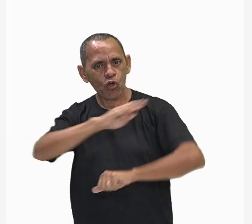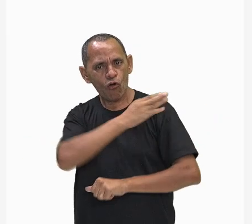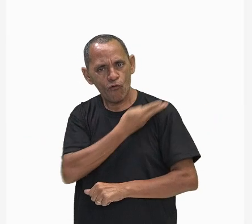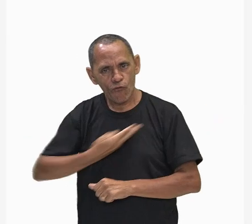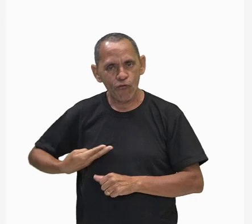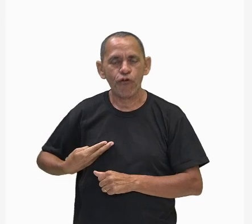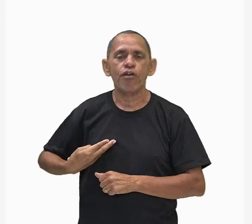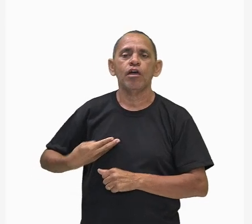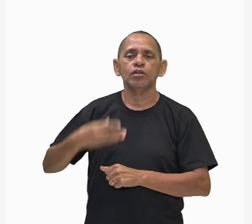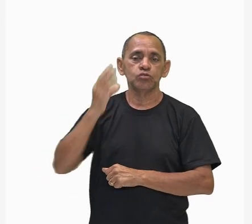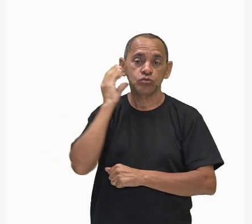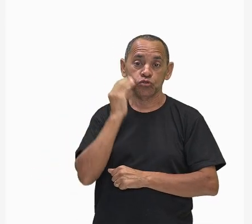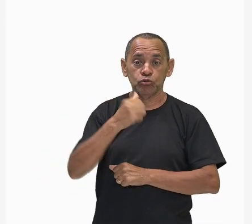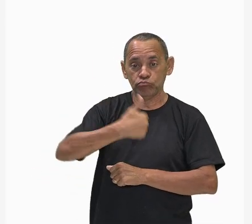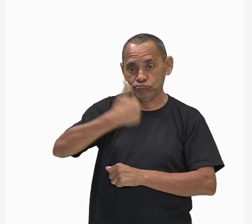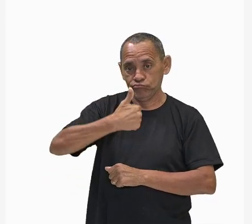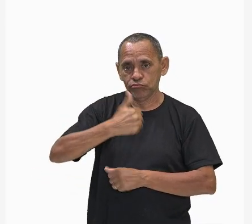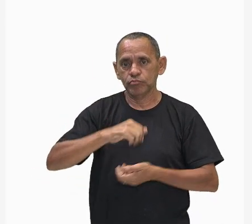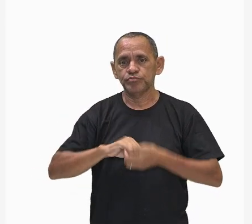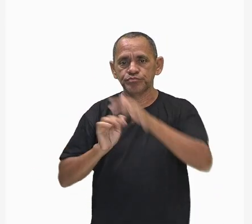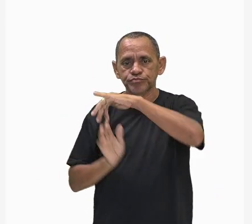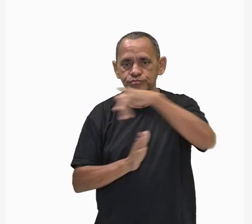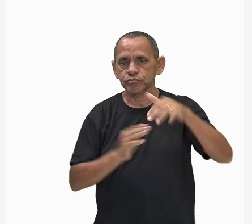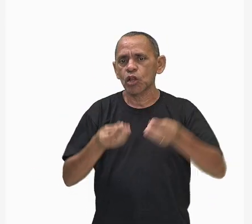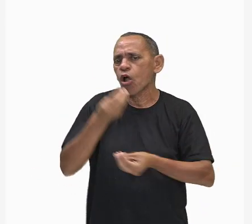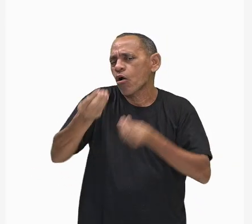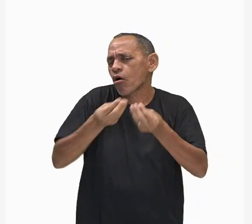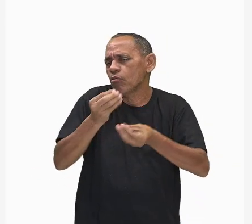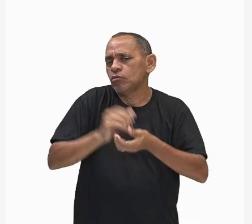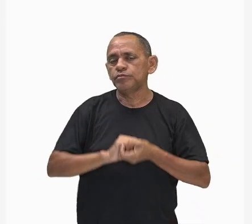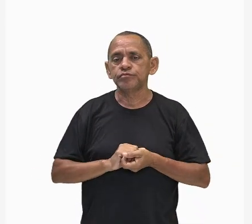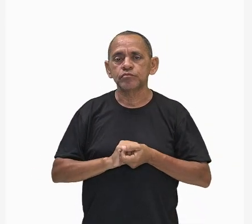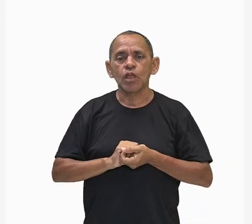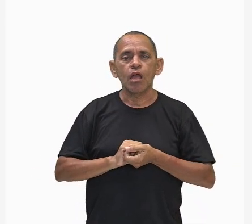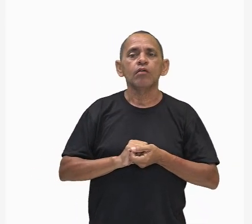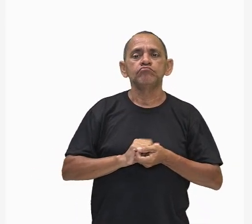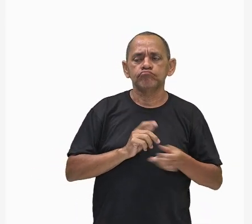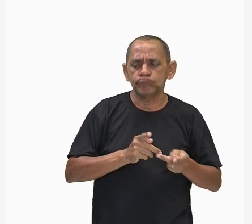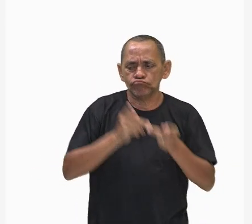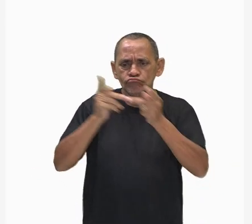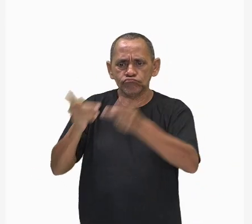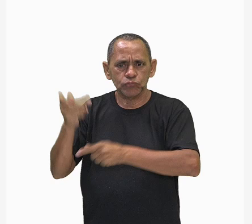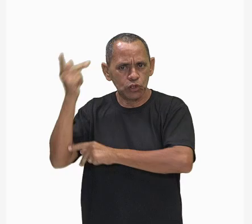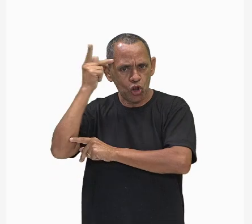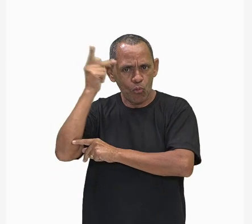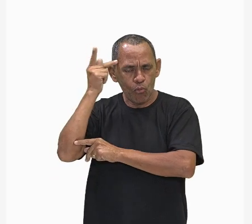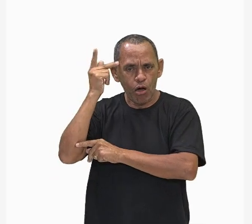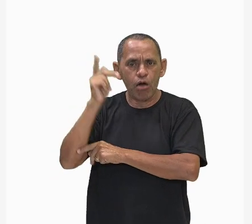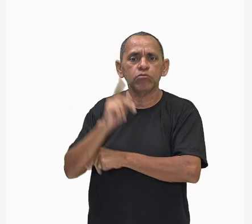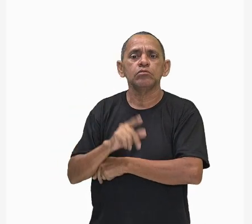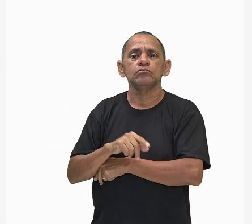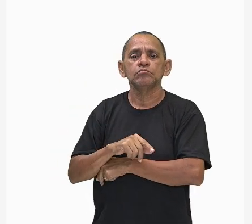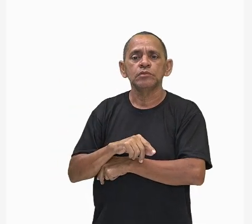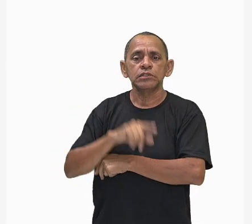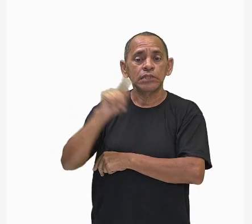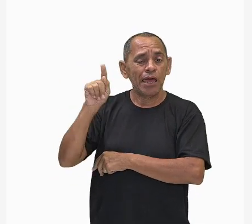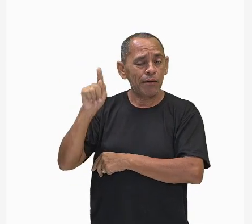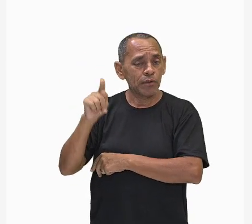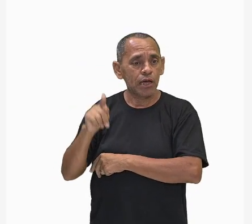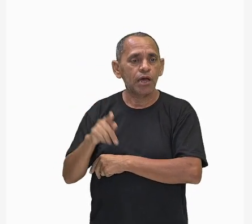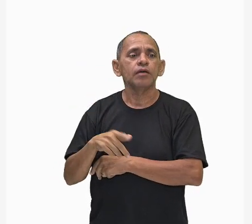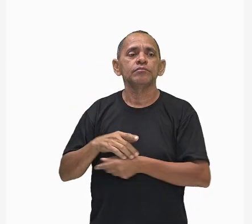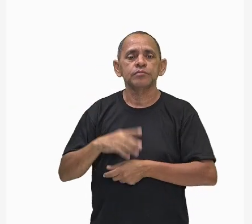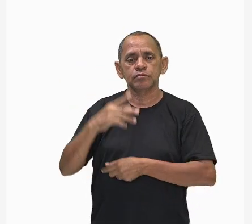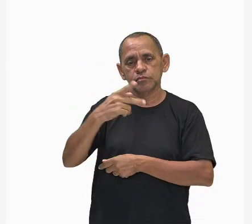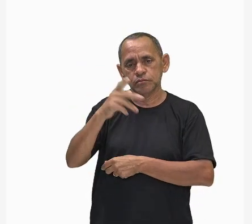ao texto adiante entender esses nuances. Vamos lá, gente. Enquanto visitava São Paulo, Dom Pedro I, que à época ainda era Pedro de Alcântara, tá,